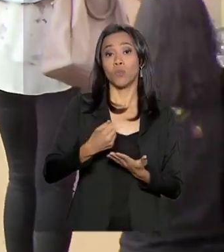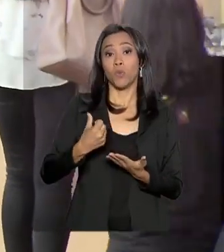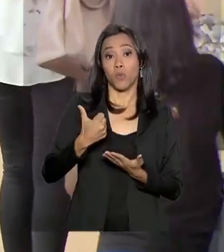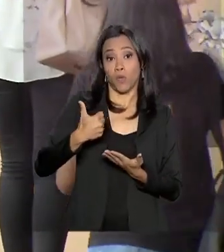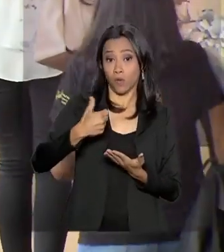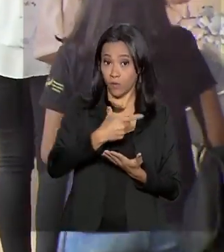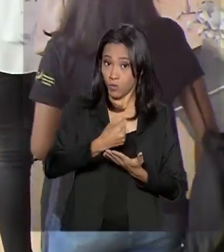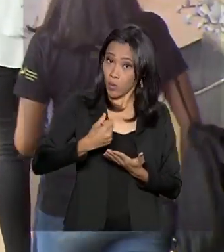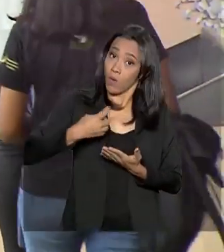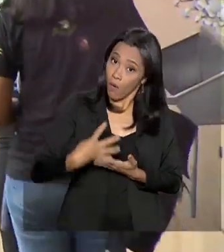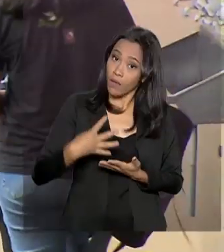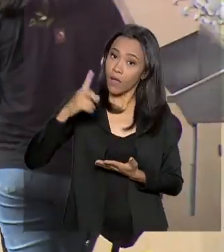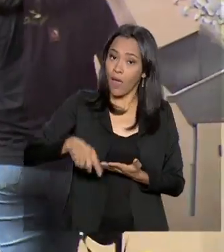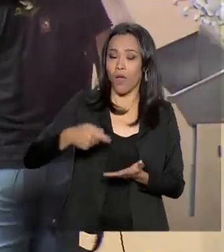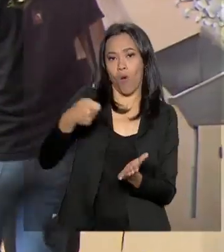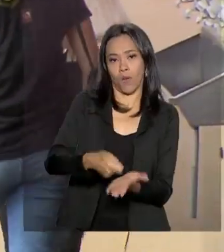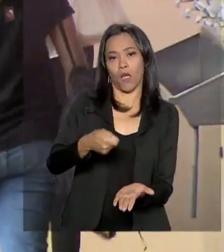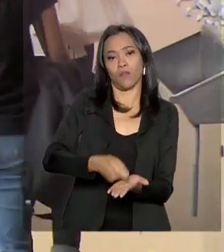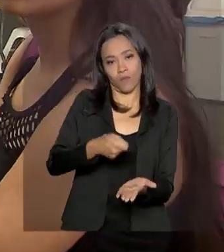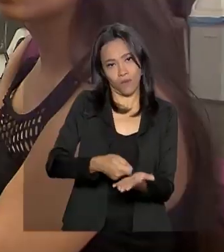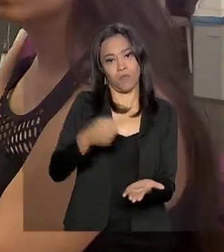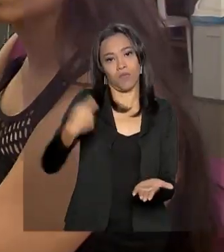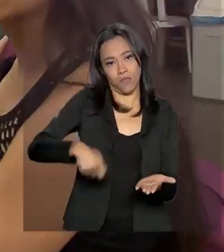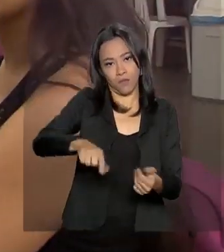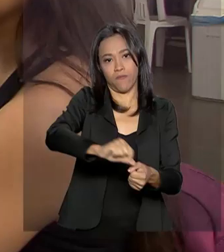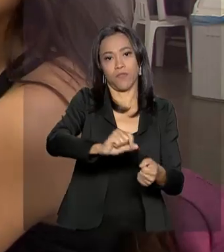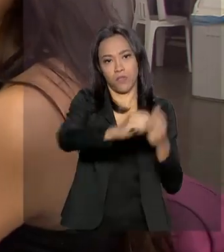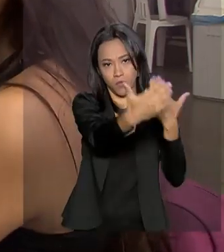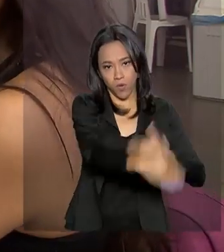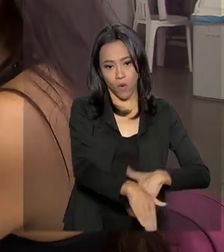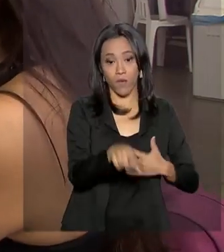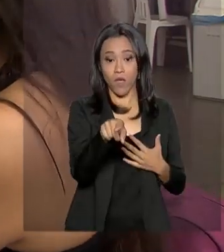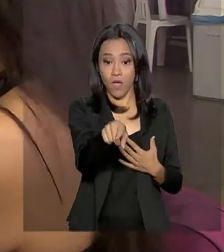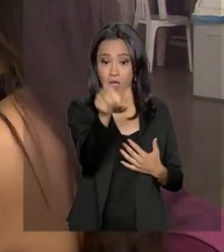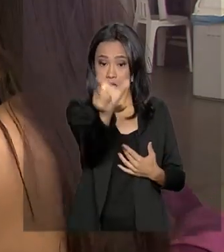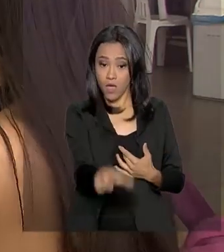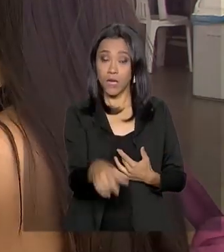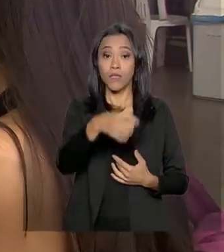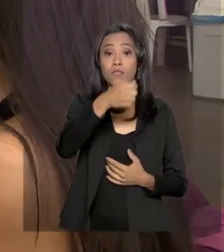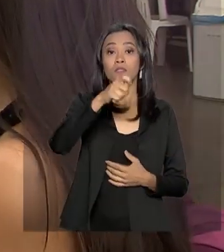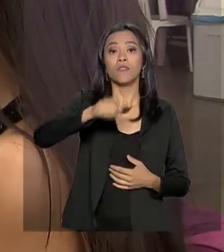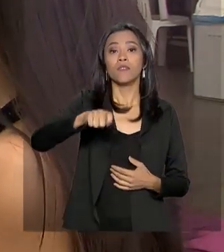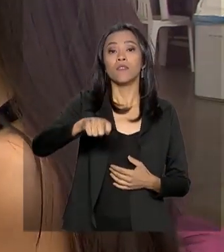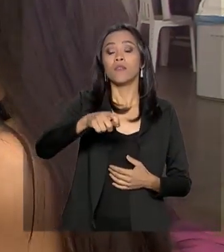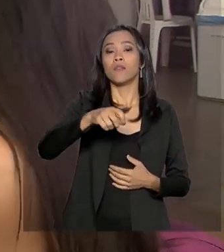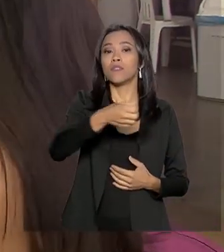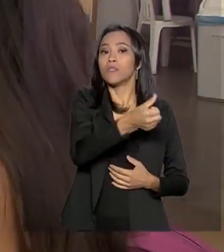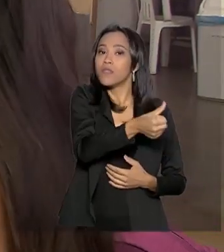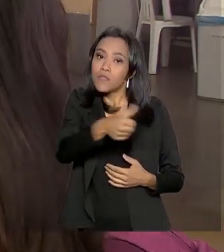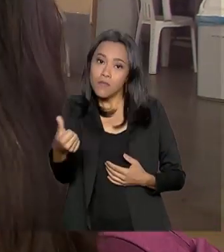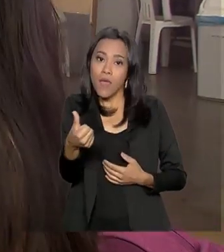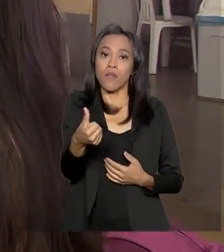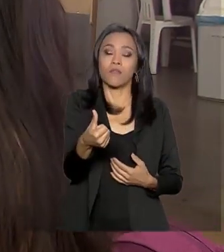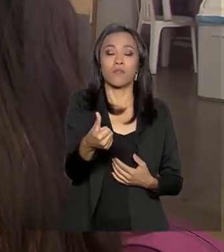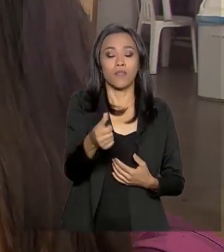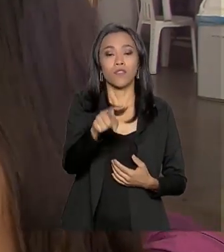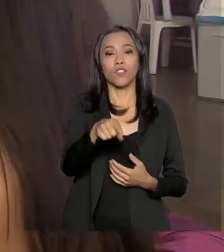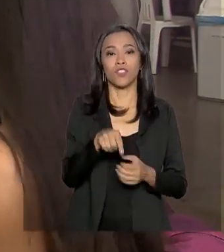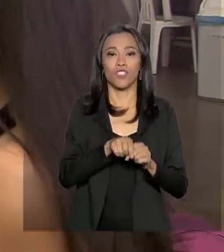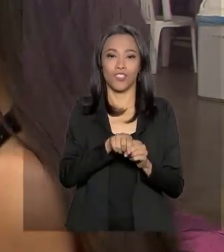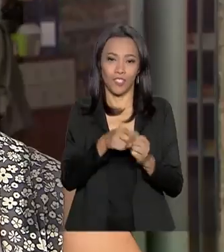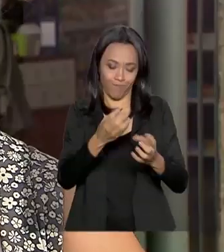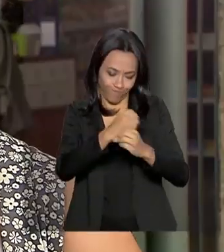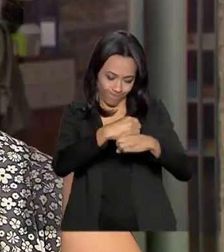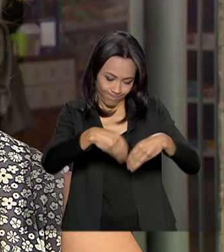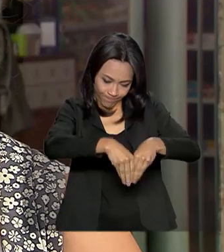das exigências para conclusão do curso tatiana está no 6º semestre de agronomia um dos cursos que serão avaliados